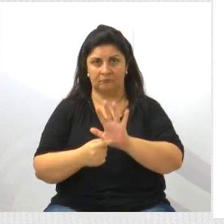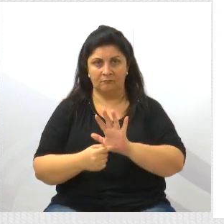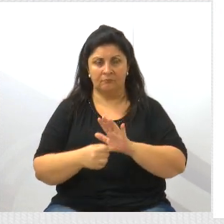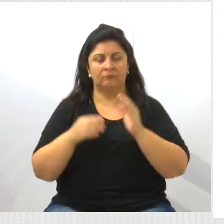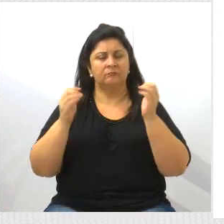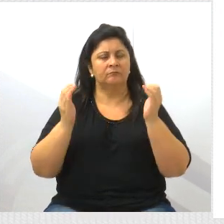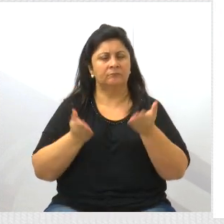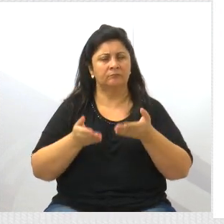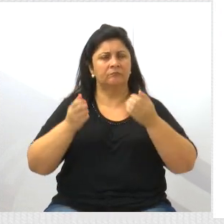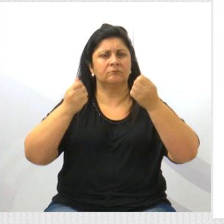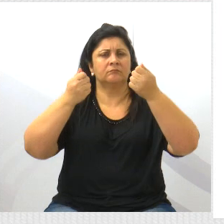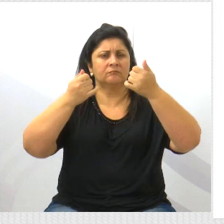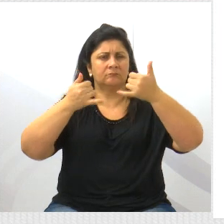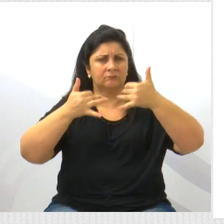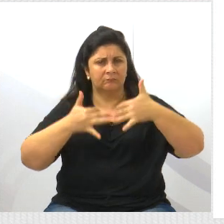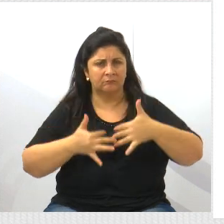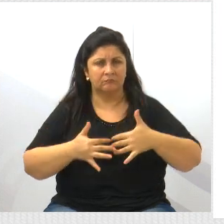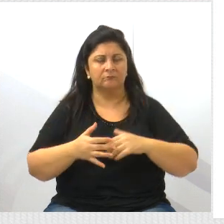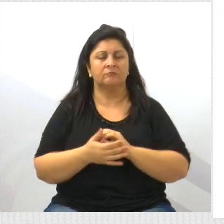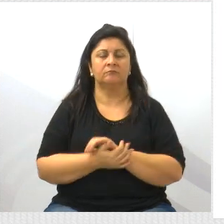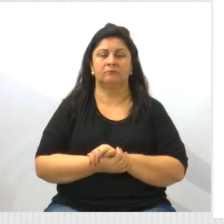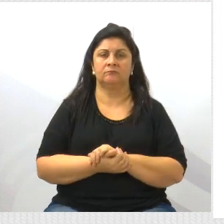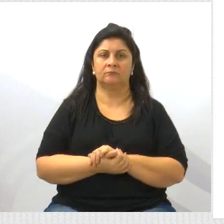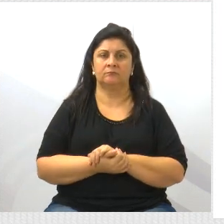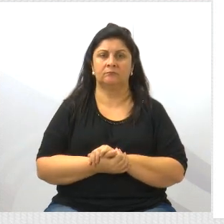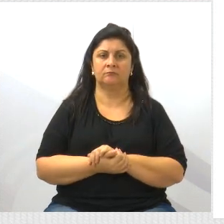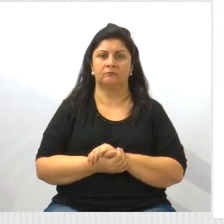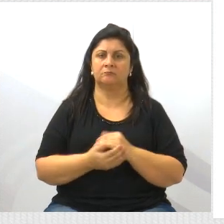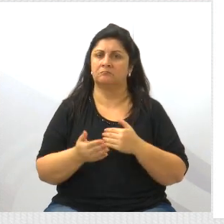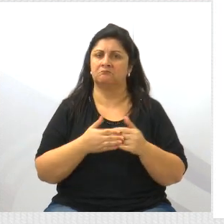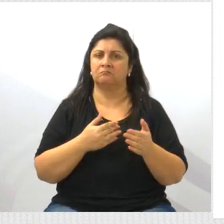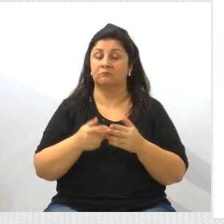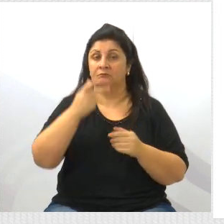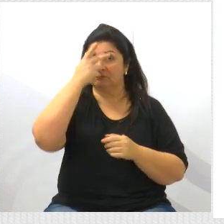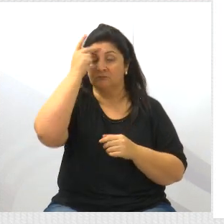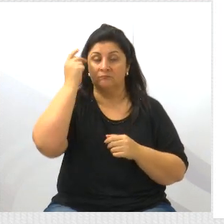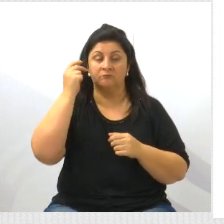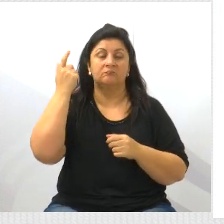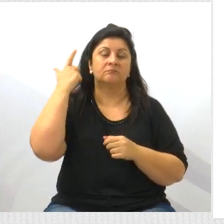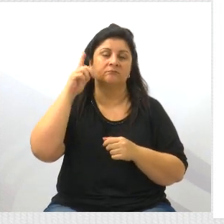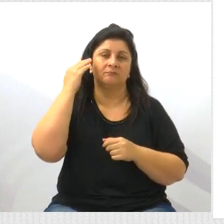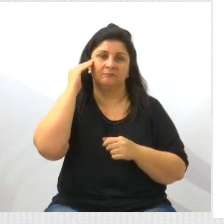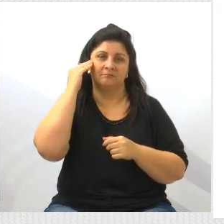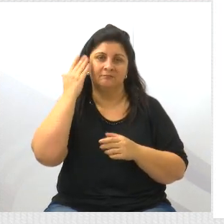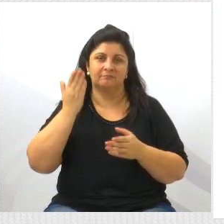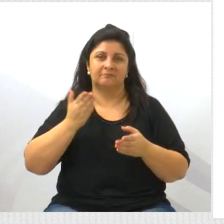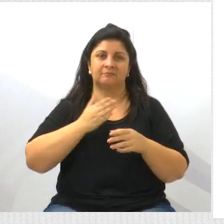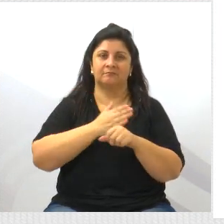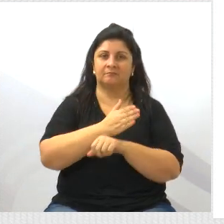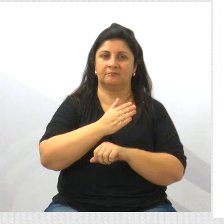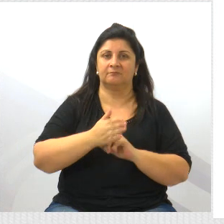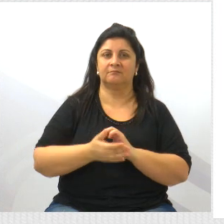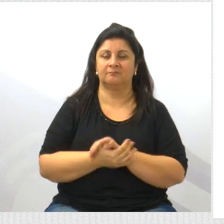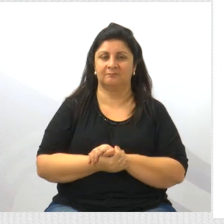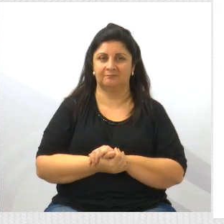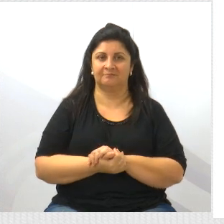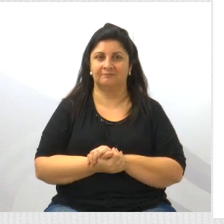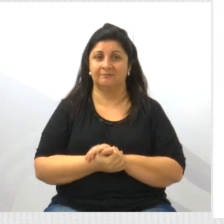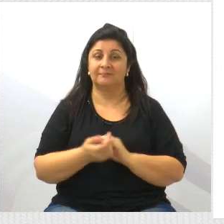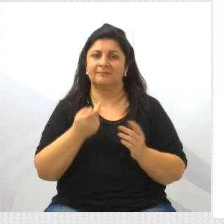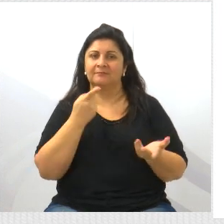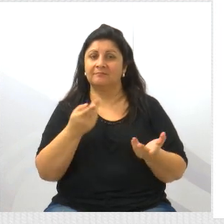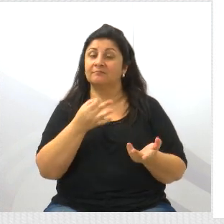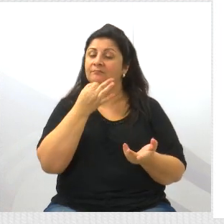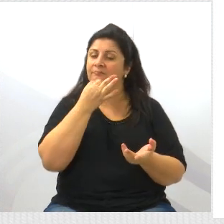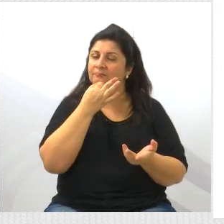bem explicadinho, muito bem embasado, e qualquer um tem condição de entender, aprovar e propor alteração,